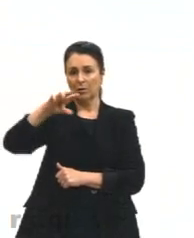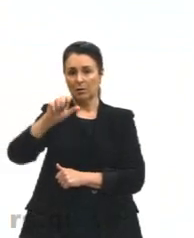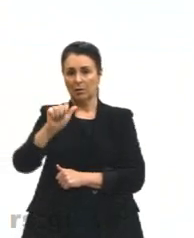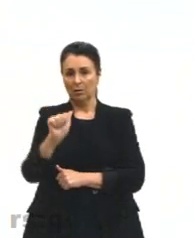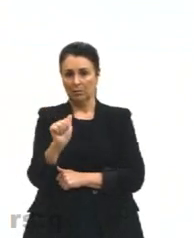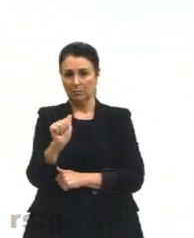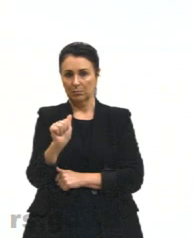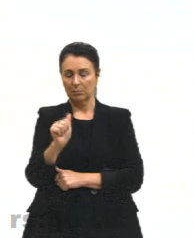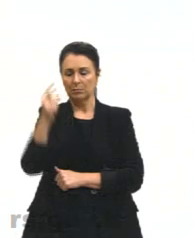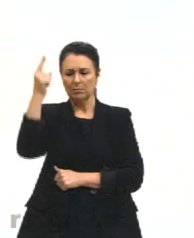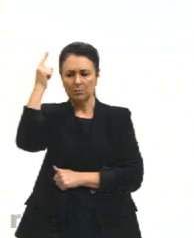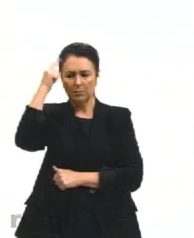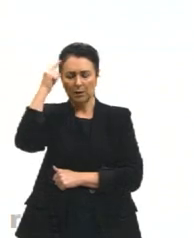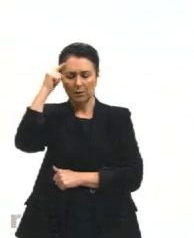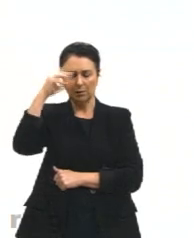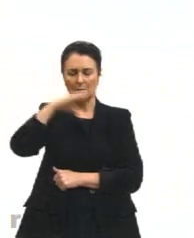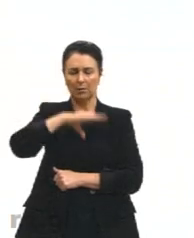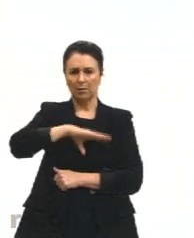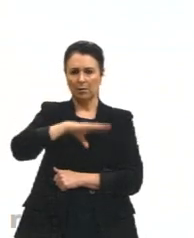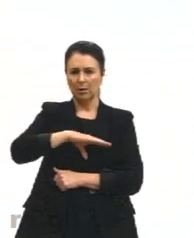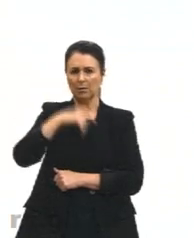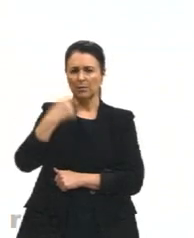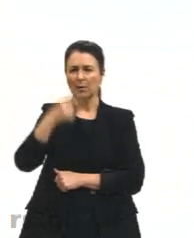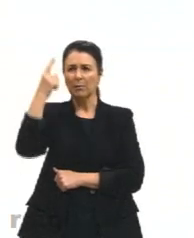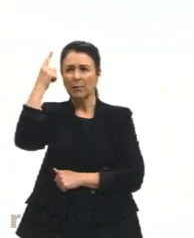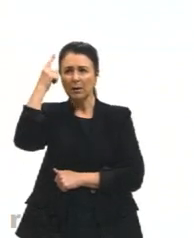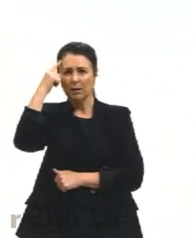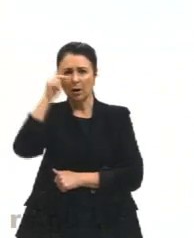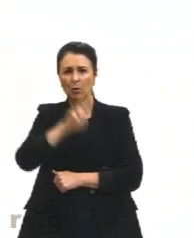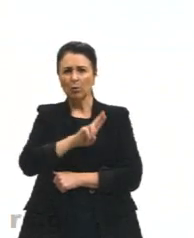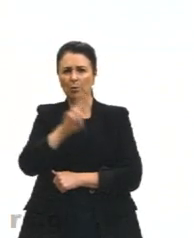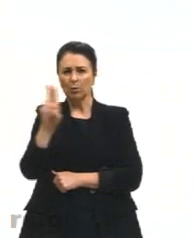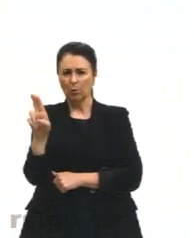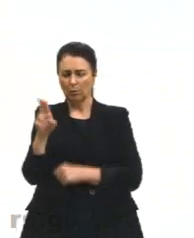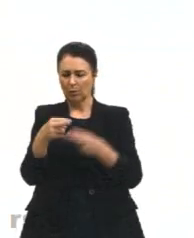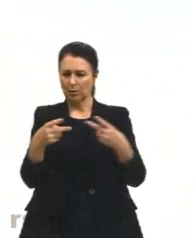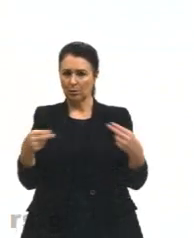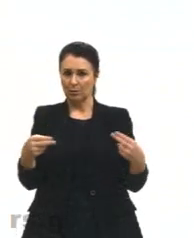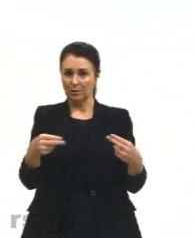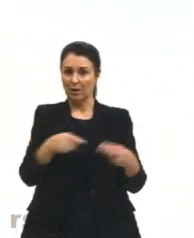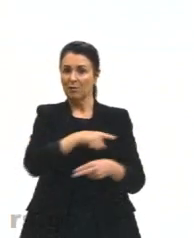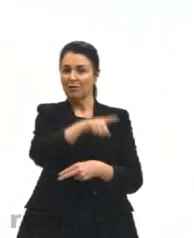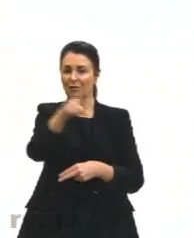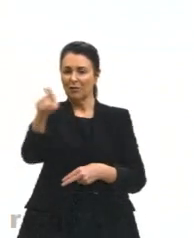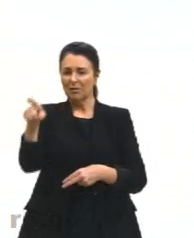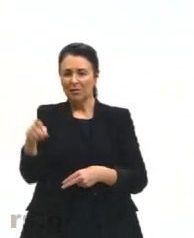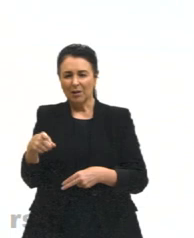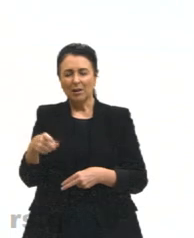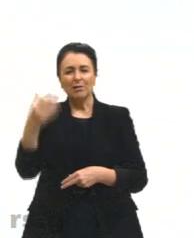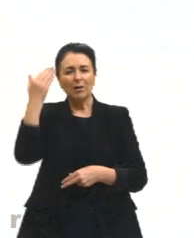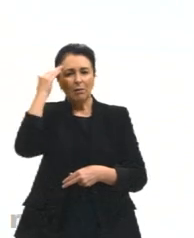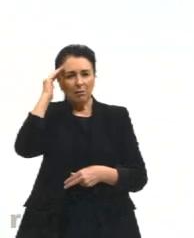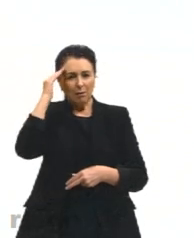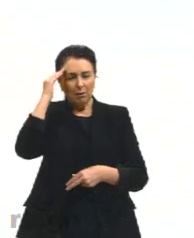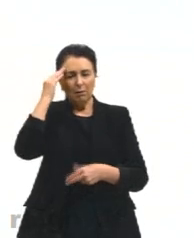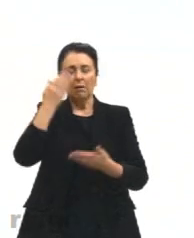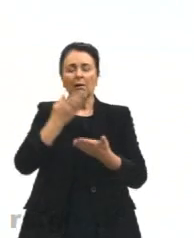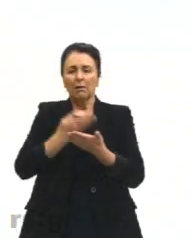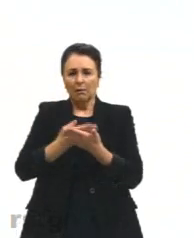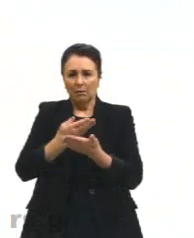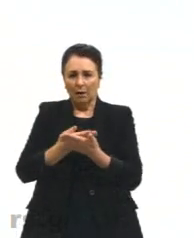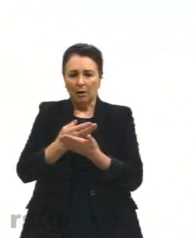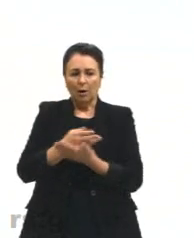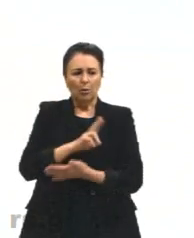importante a gente pensar o nome das coisas tá vocês vão entender isso através né ao longo das nossas aulas